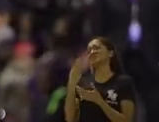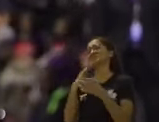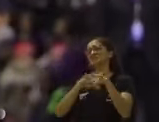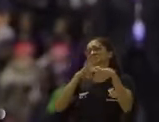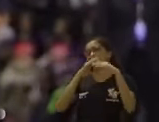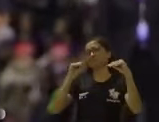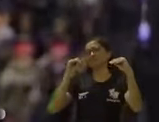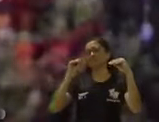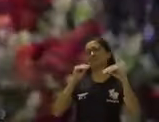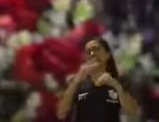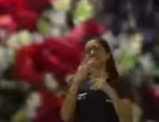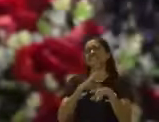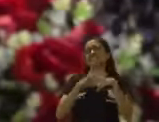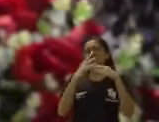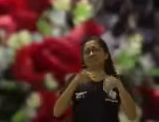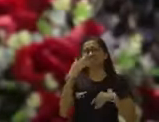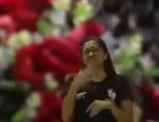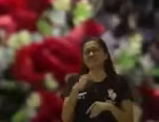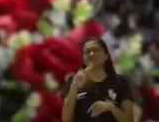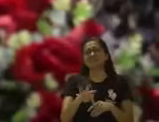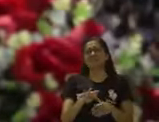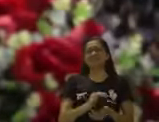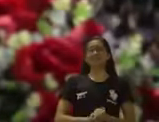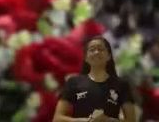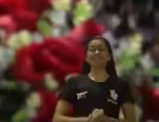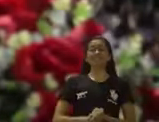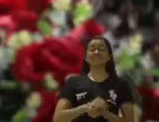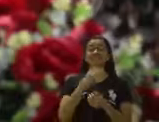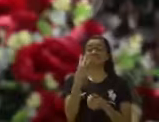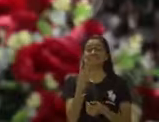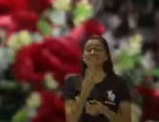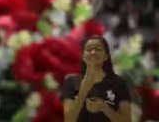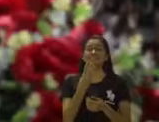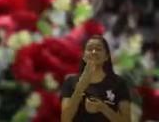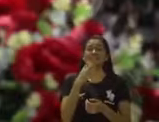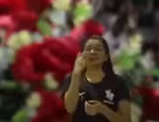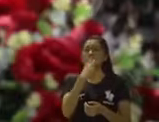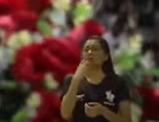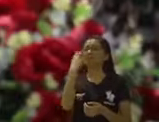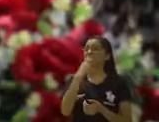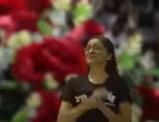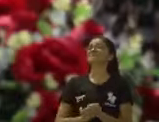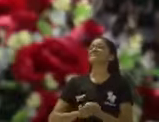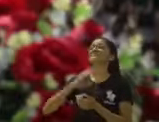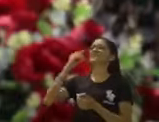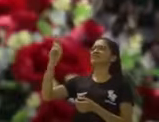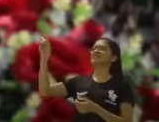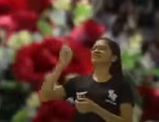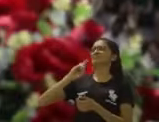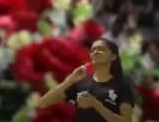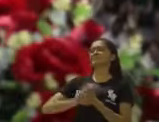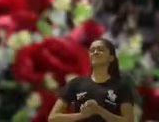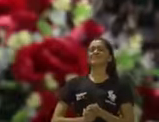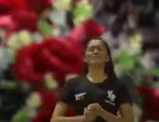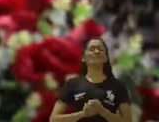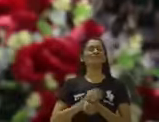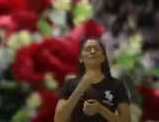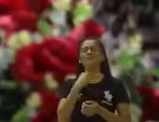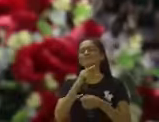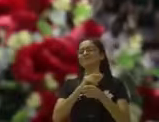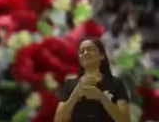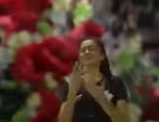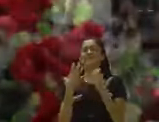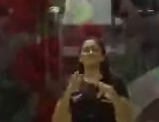carne, remova o espinho da carne, remova o espinho da carne. 3 vezes o Senhor vai respondê-lo, não vou remover, não